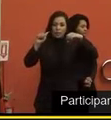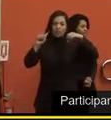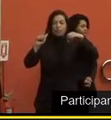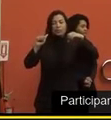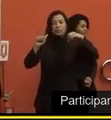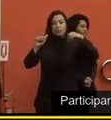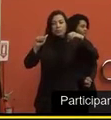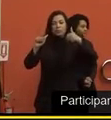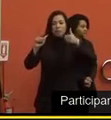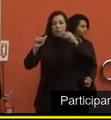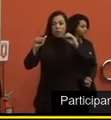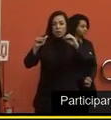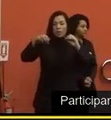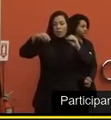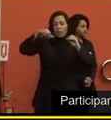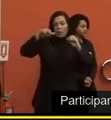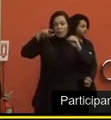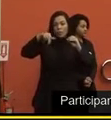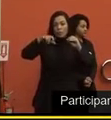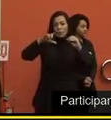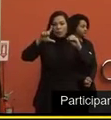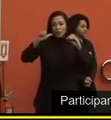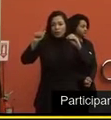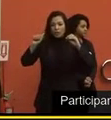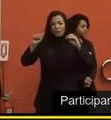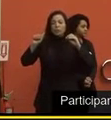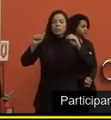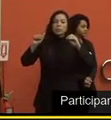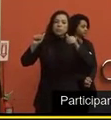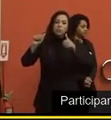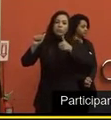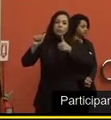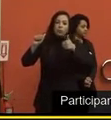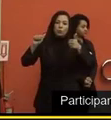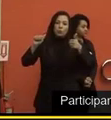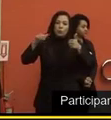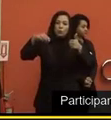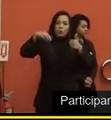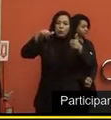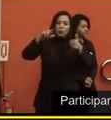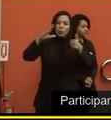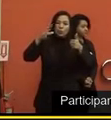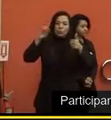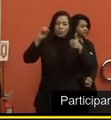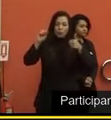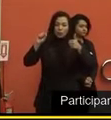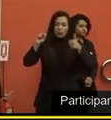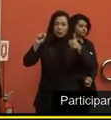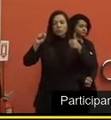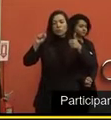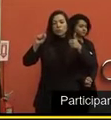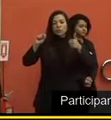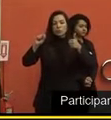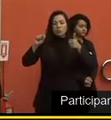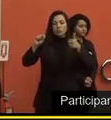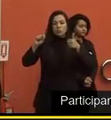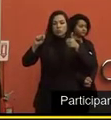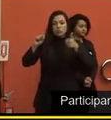Lima, Manuela Moura Matos Minervino, Marcos Vinícius de Oliveira